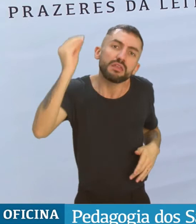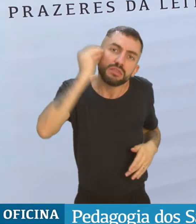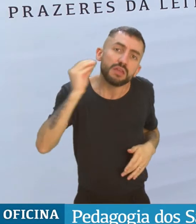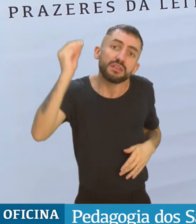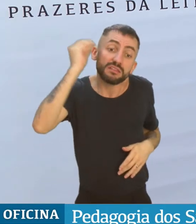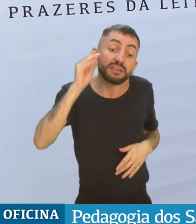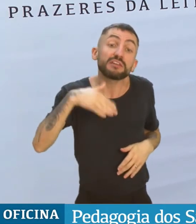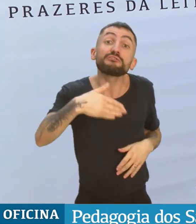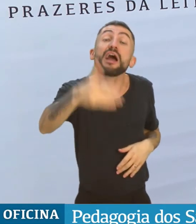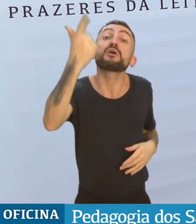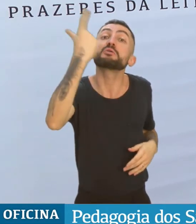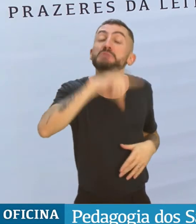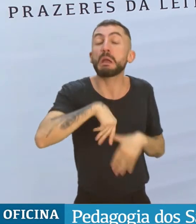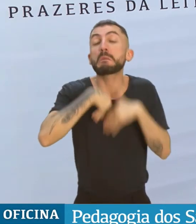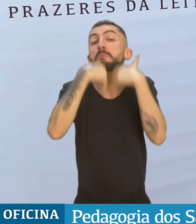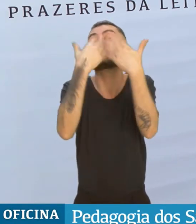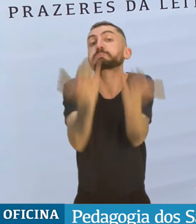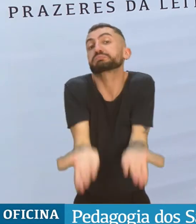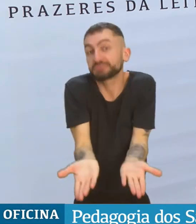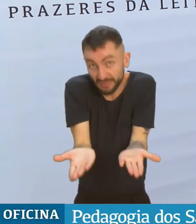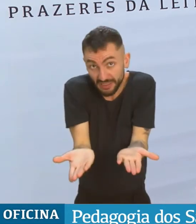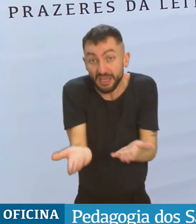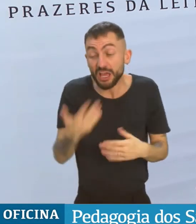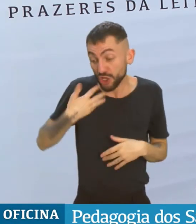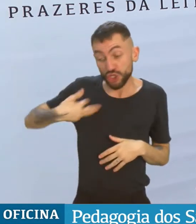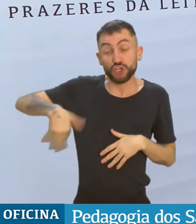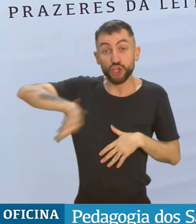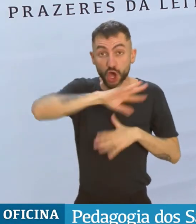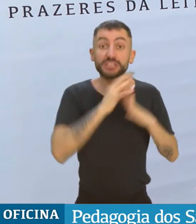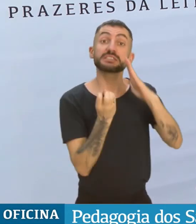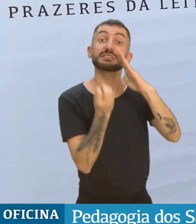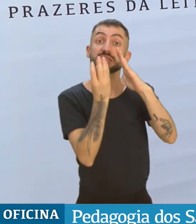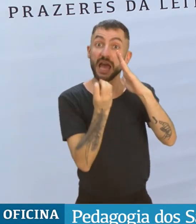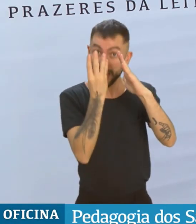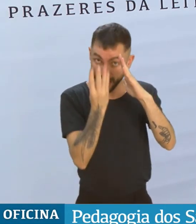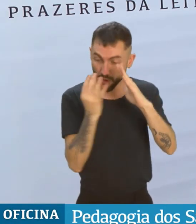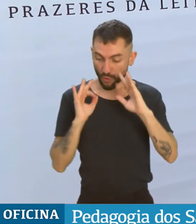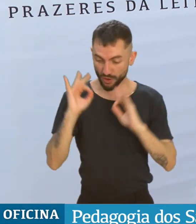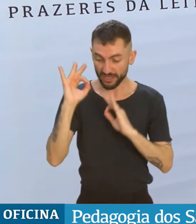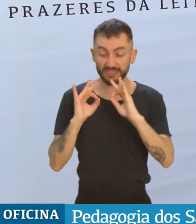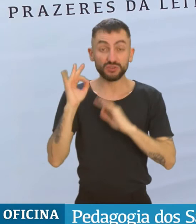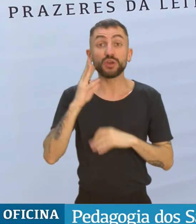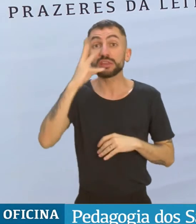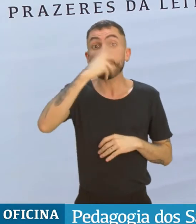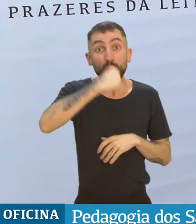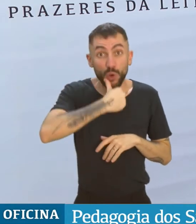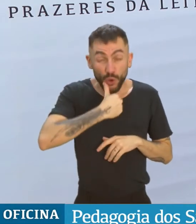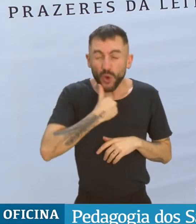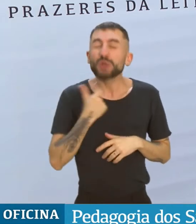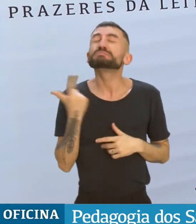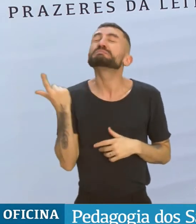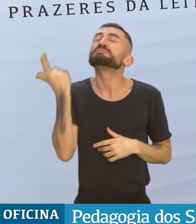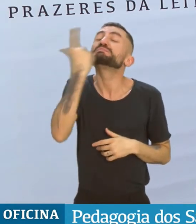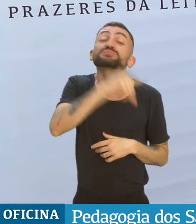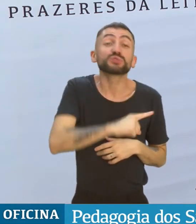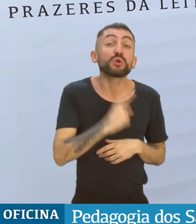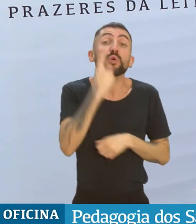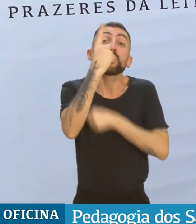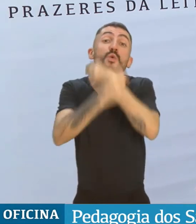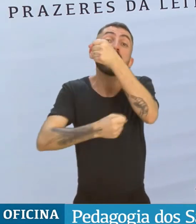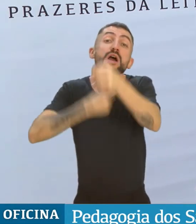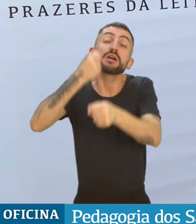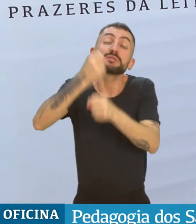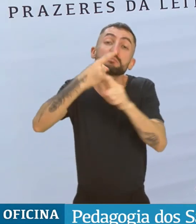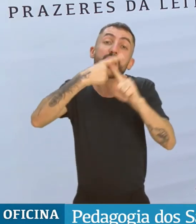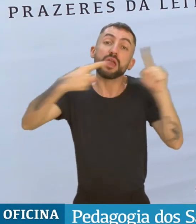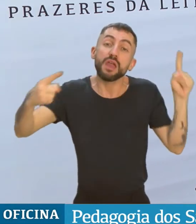sei. O sarau que a gente organiza deu certo depois de 1 ano e meio, 2 anos. Eu ouço histórias